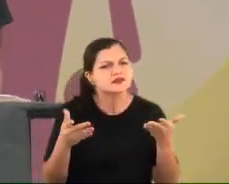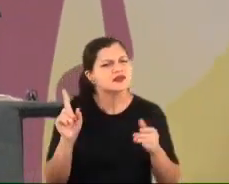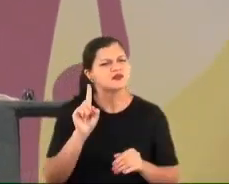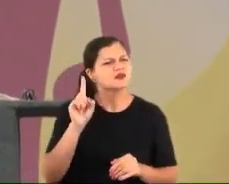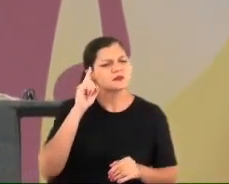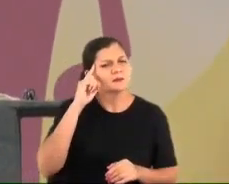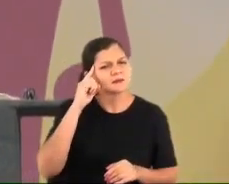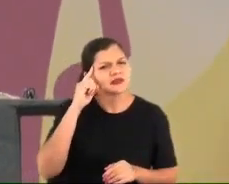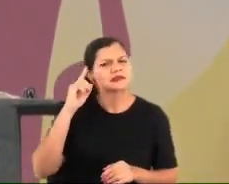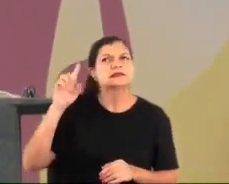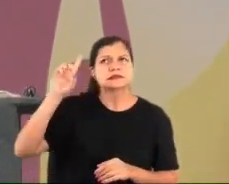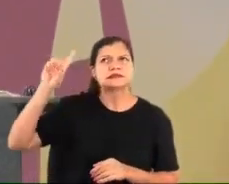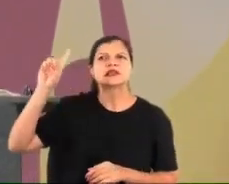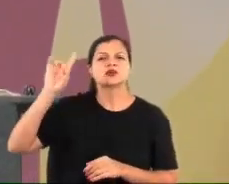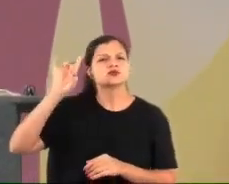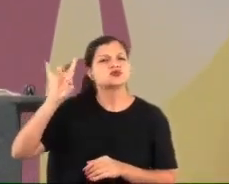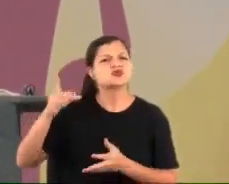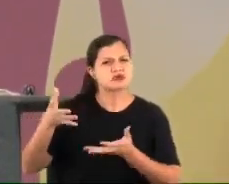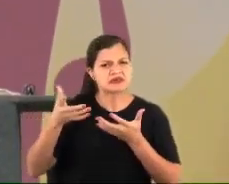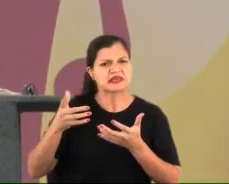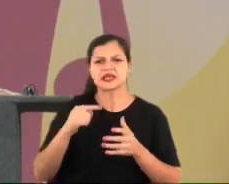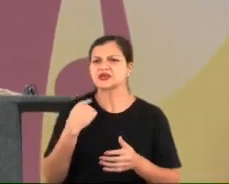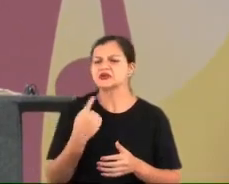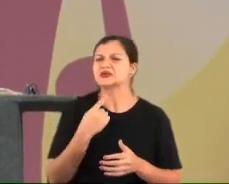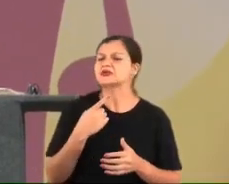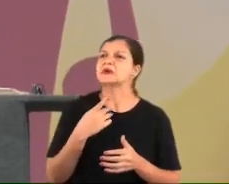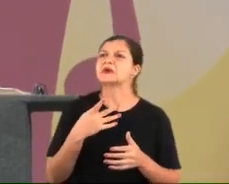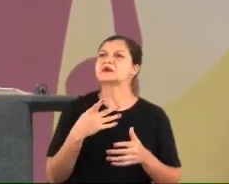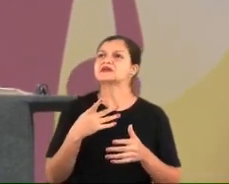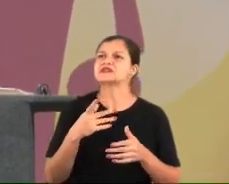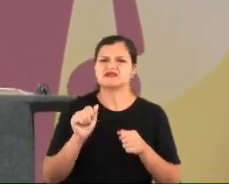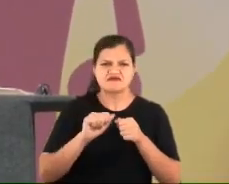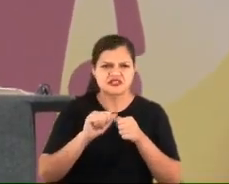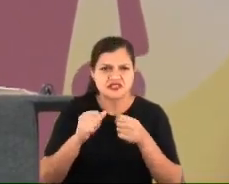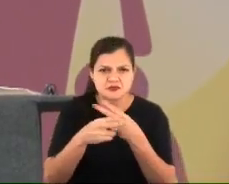cobra resultados. Ele nos dá bênçãos sem medida.